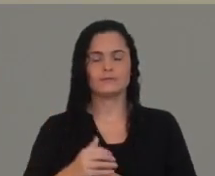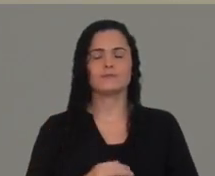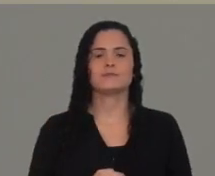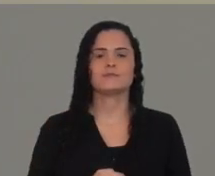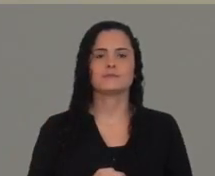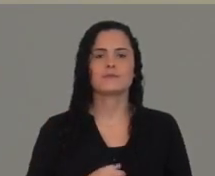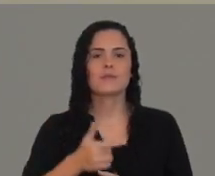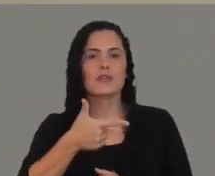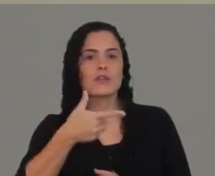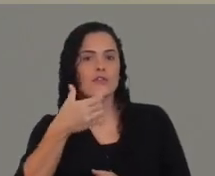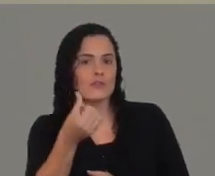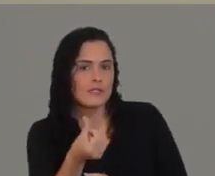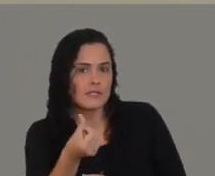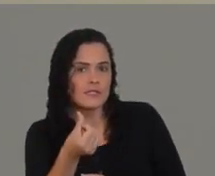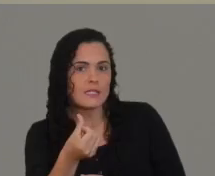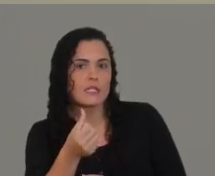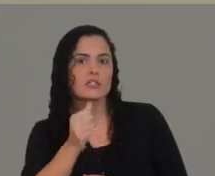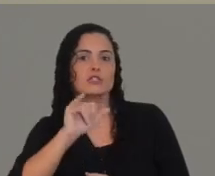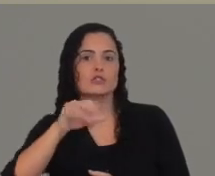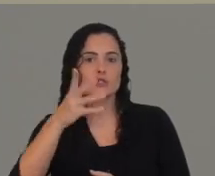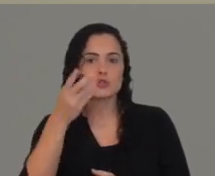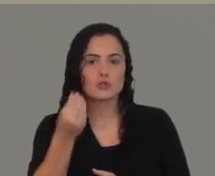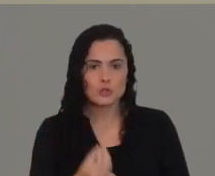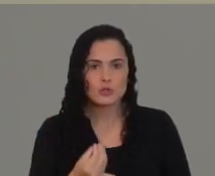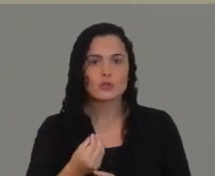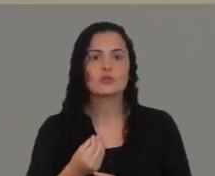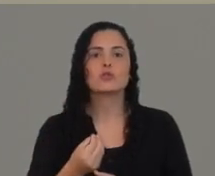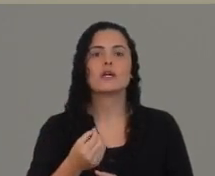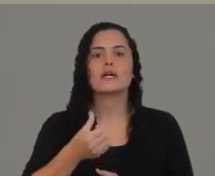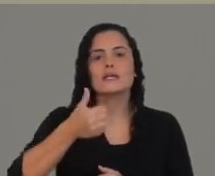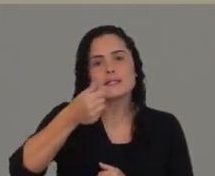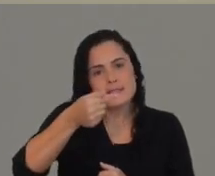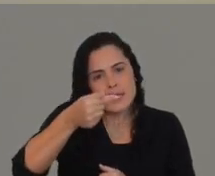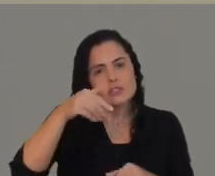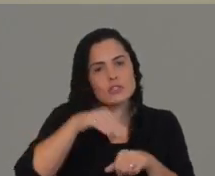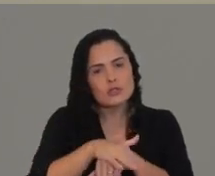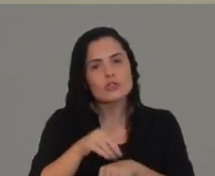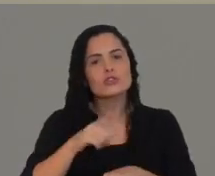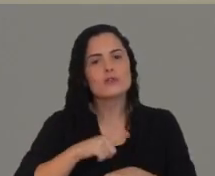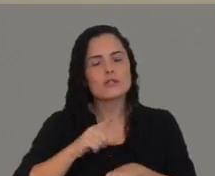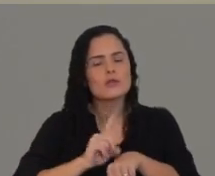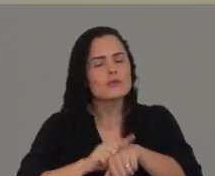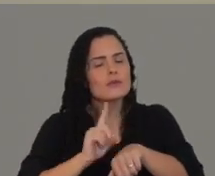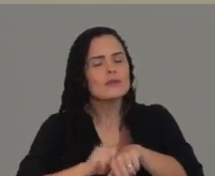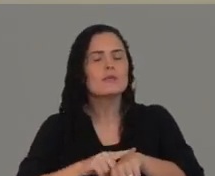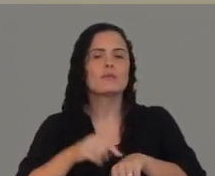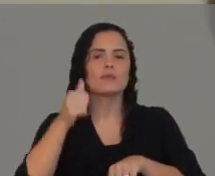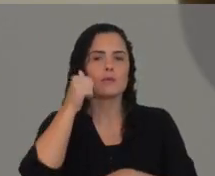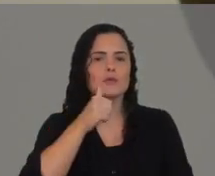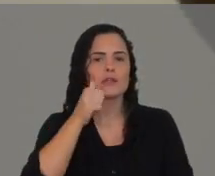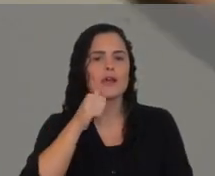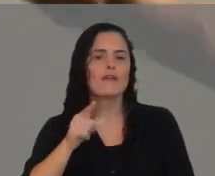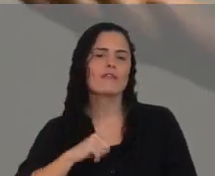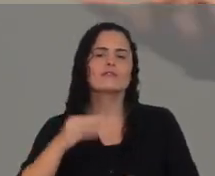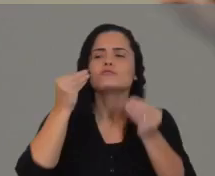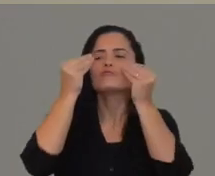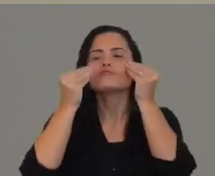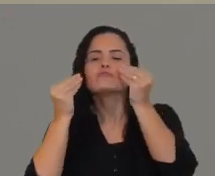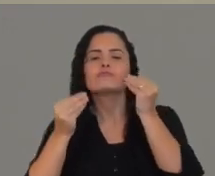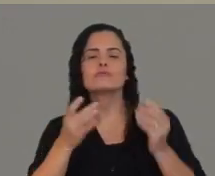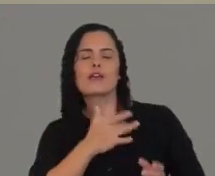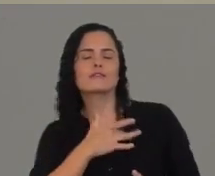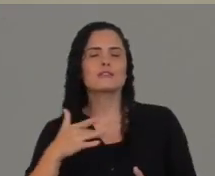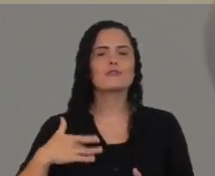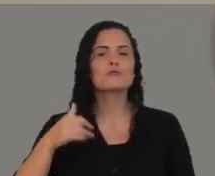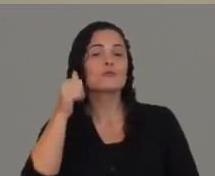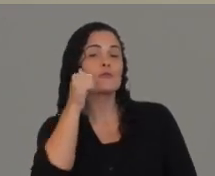essa! Dia 26 de julho, a partir das 9 horas, vai acontecer o Tempo para a Mulher. A programação contará com vários atendimentos de